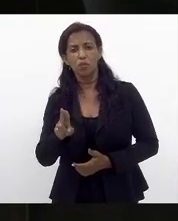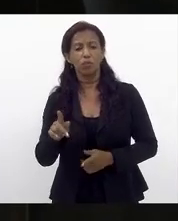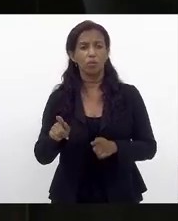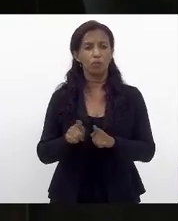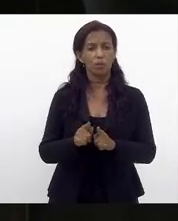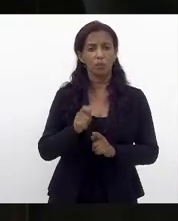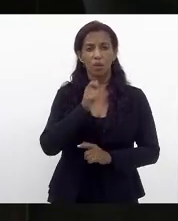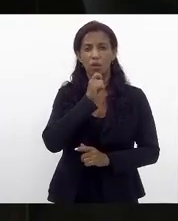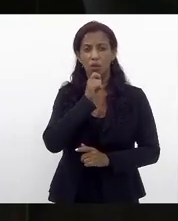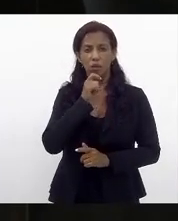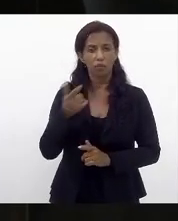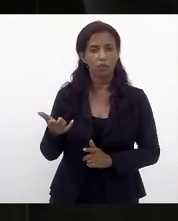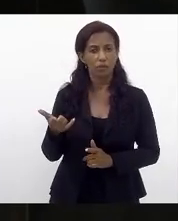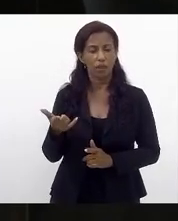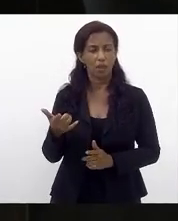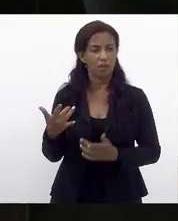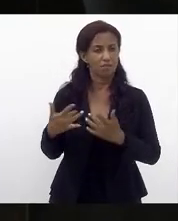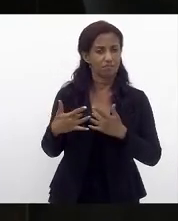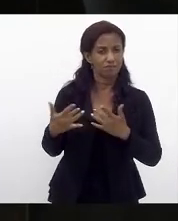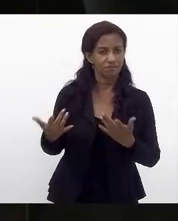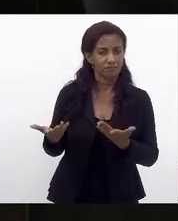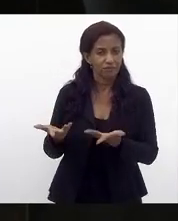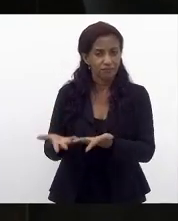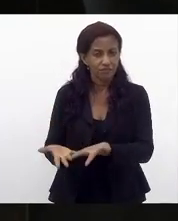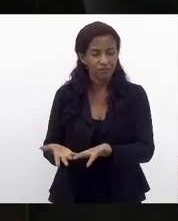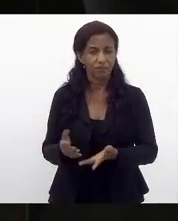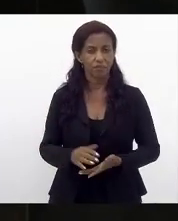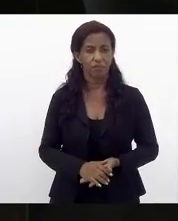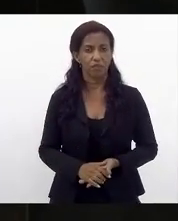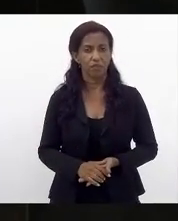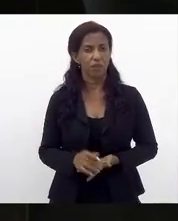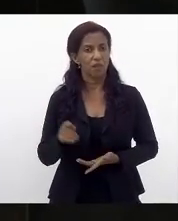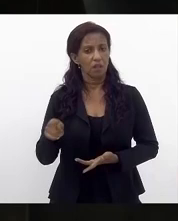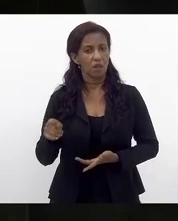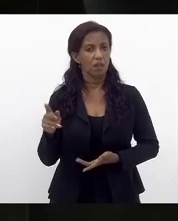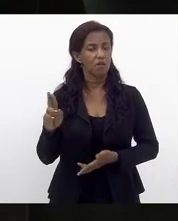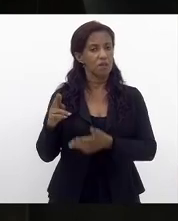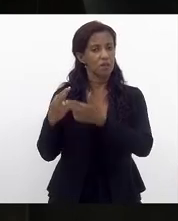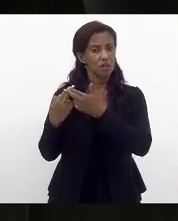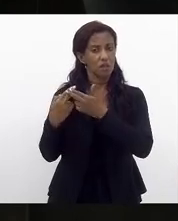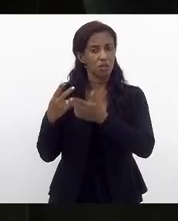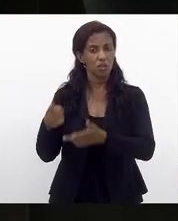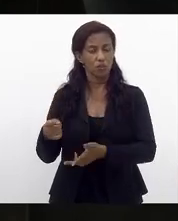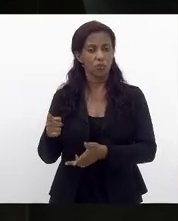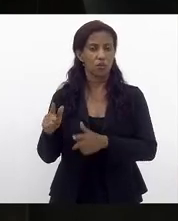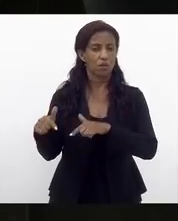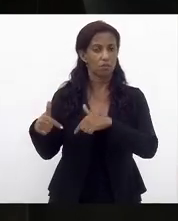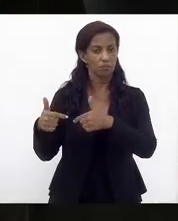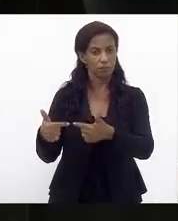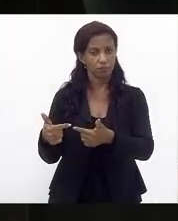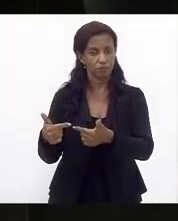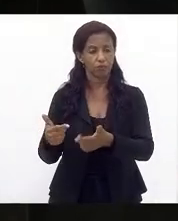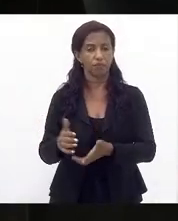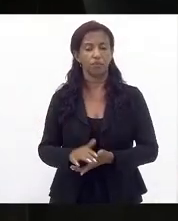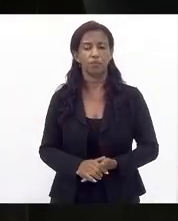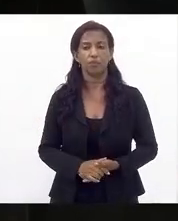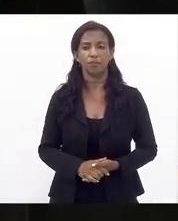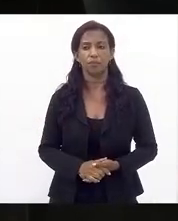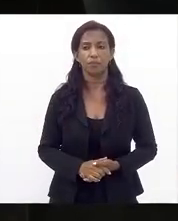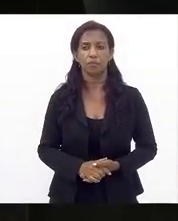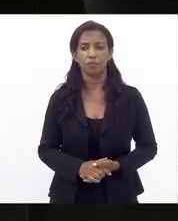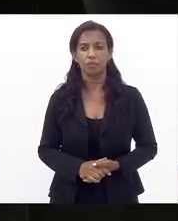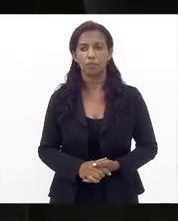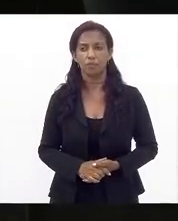não tiver essa sensibilidade ele será responsável pelo seu Whats pelo seus